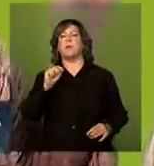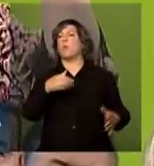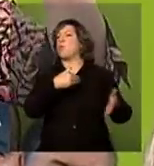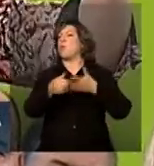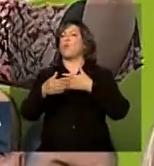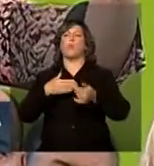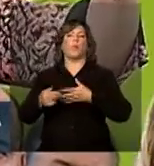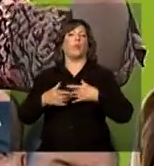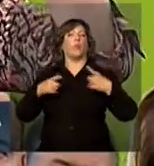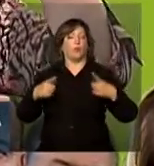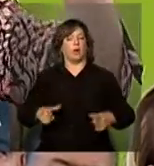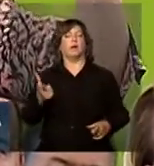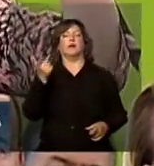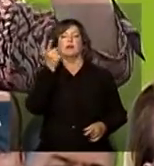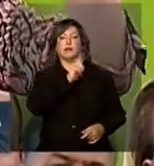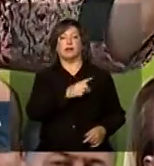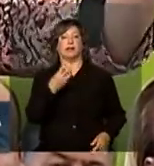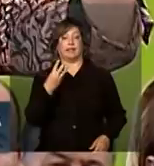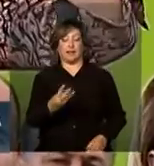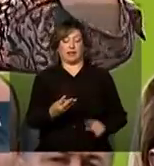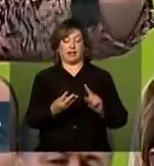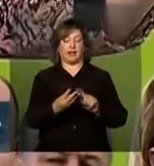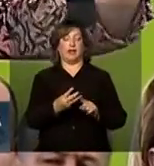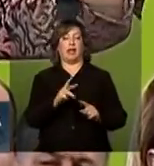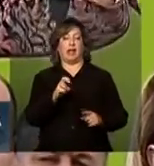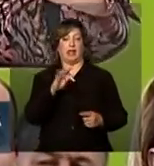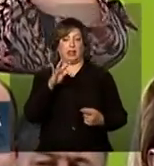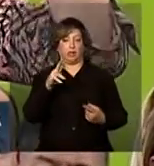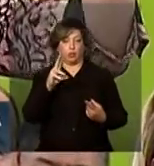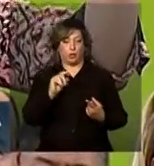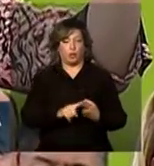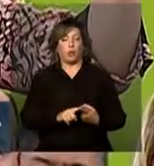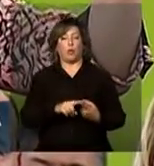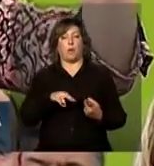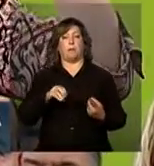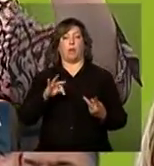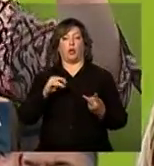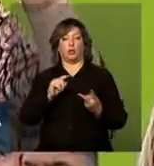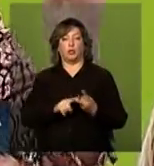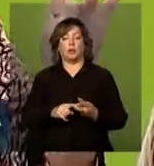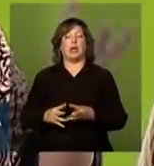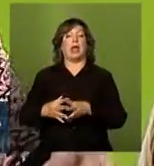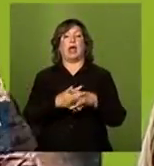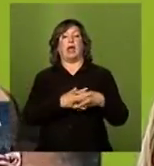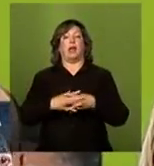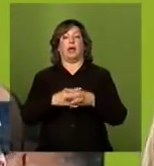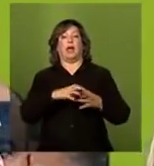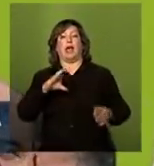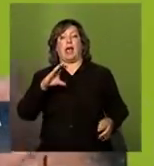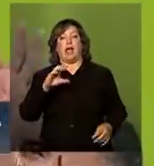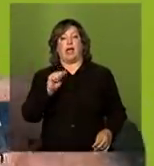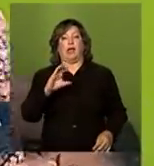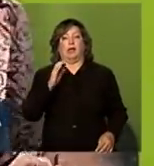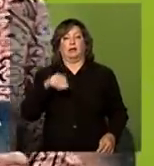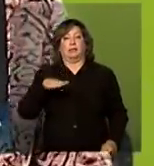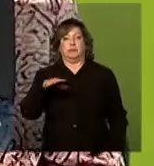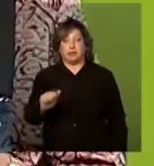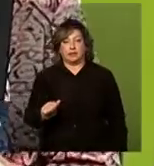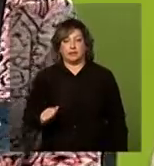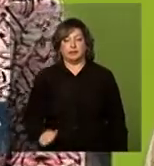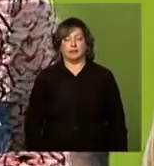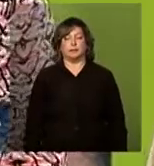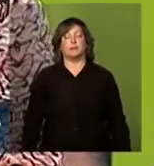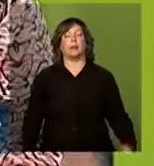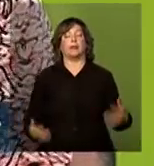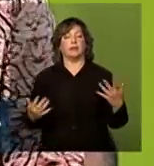forem ganham três retro moto e caminhão caçamba então